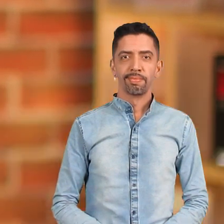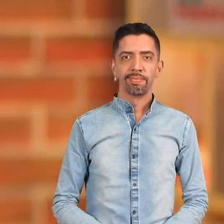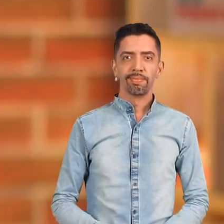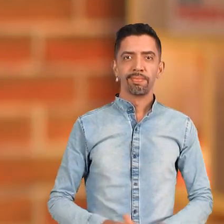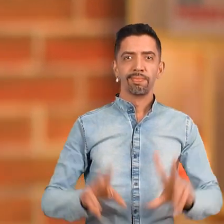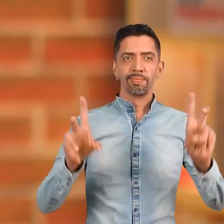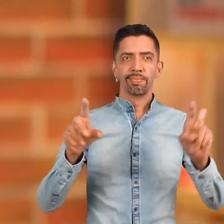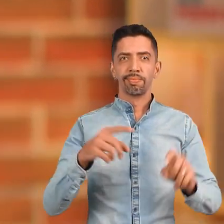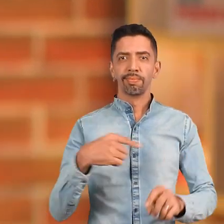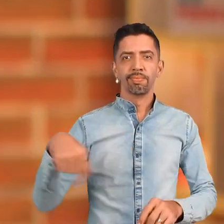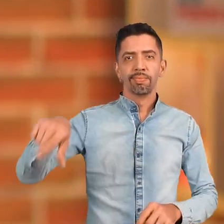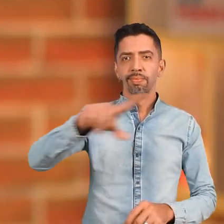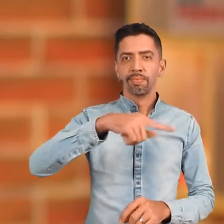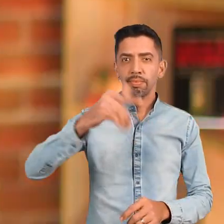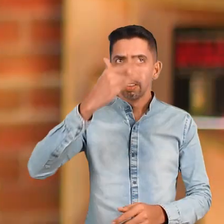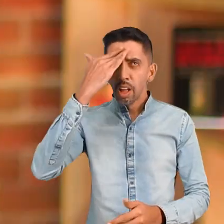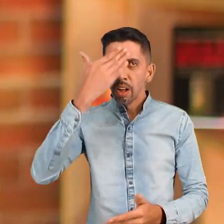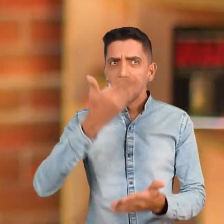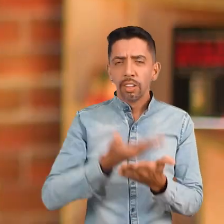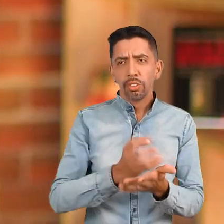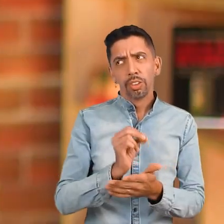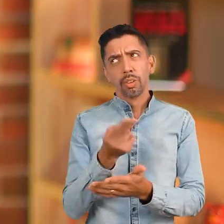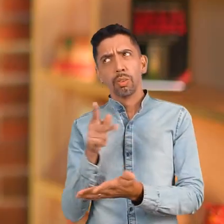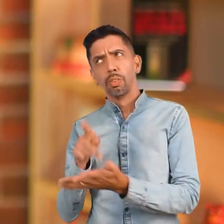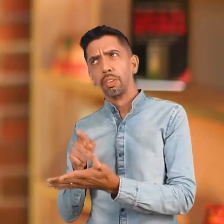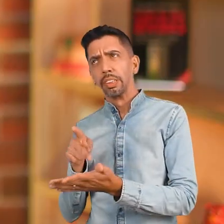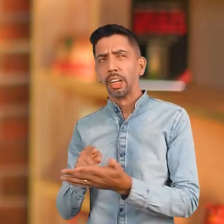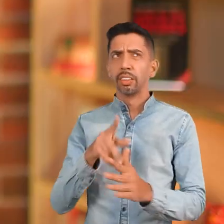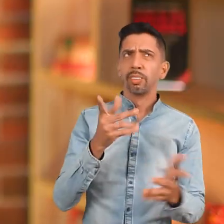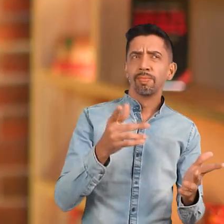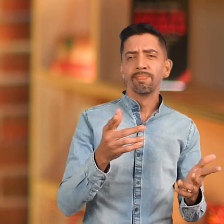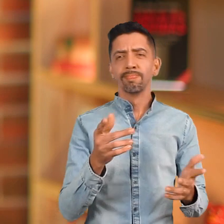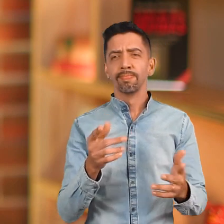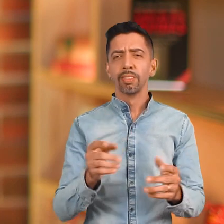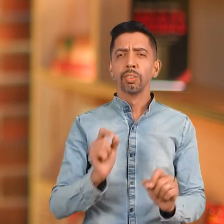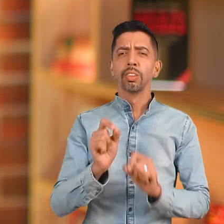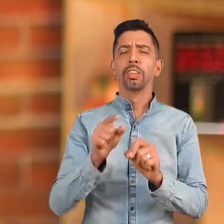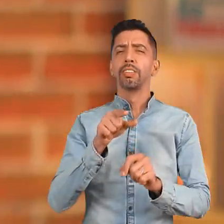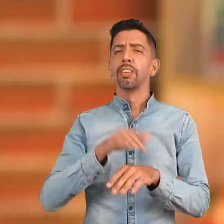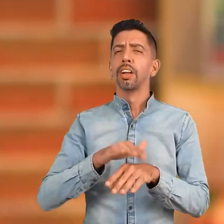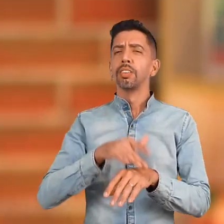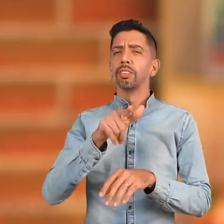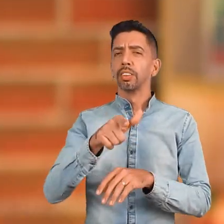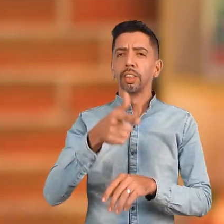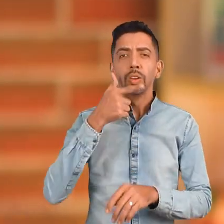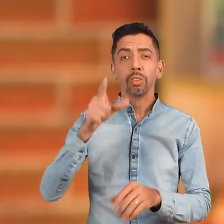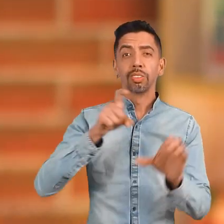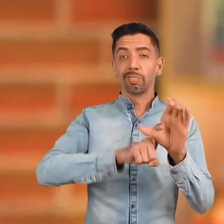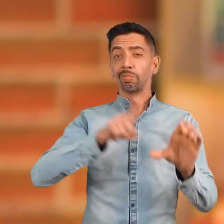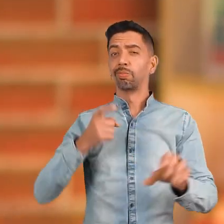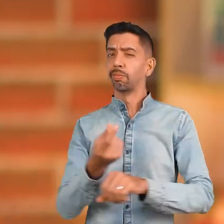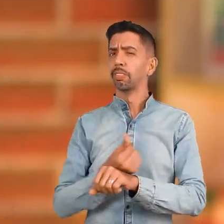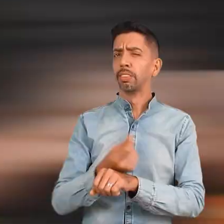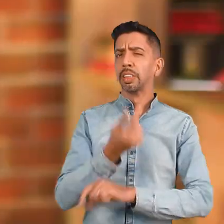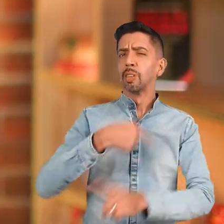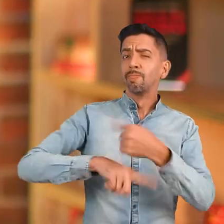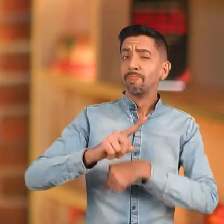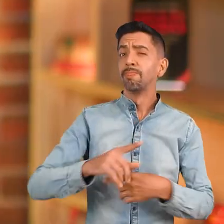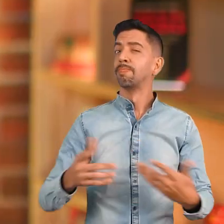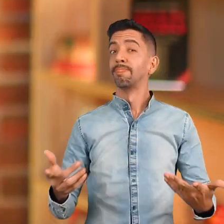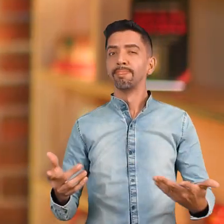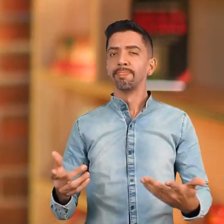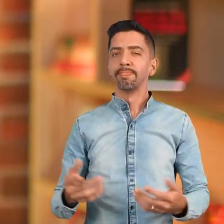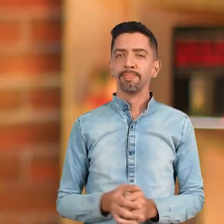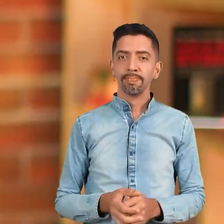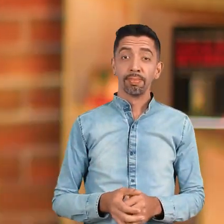Crenças ou verdades financeiras? Qual das duas leva você a alcançar a sua independência financeira?